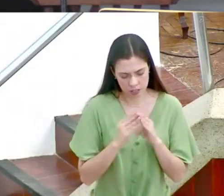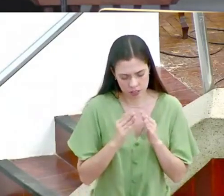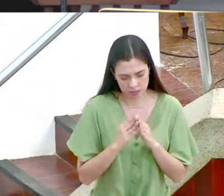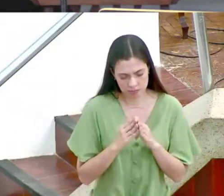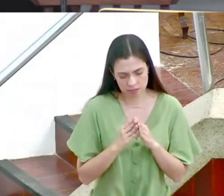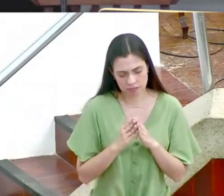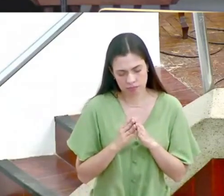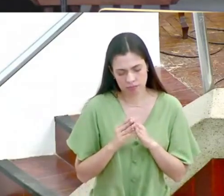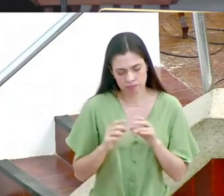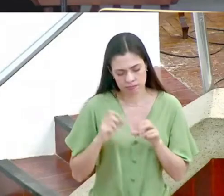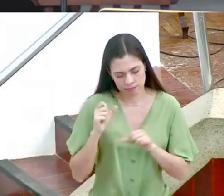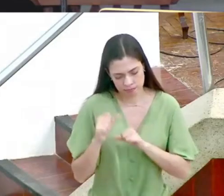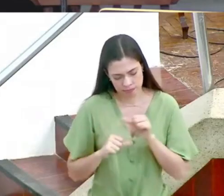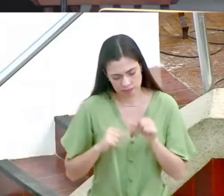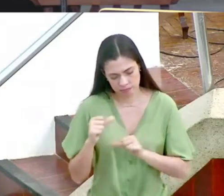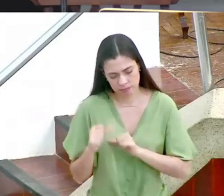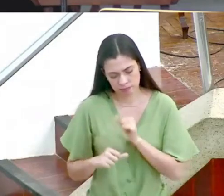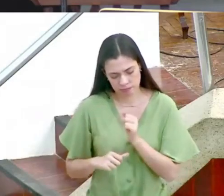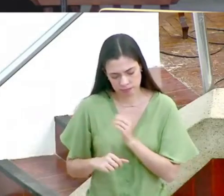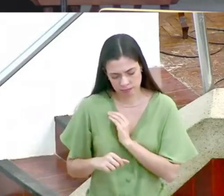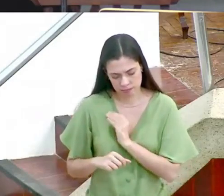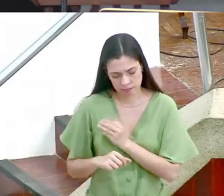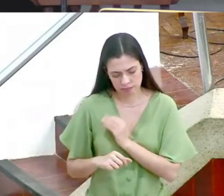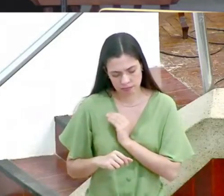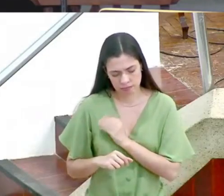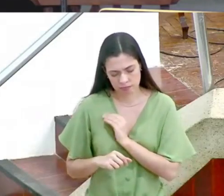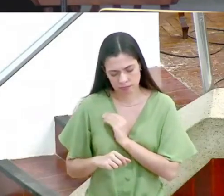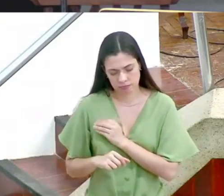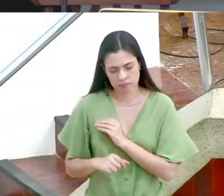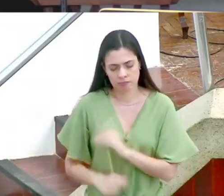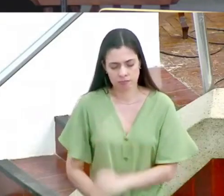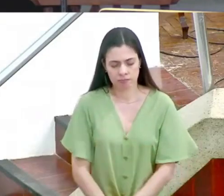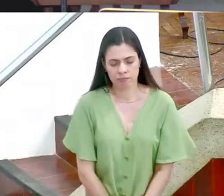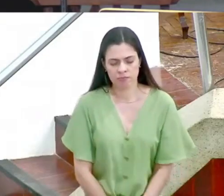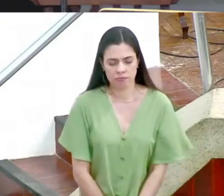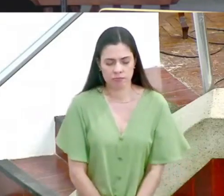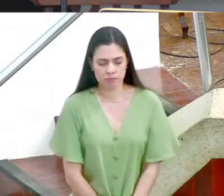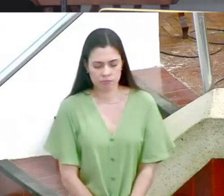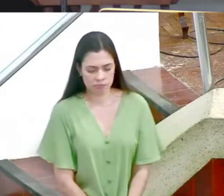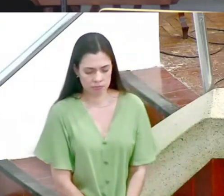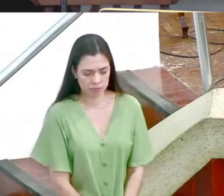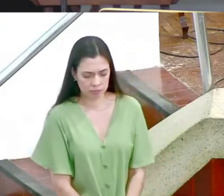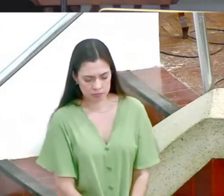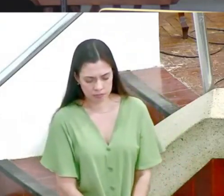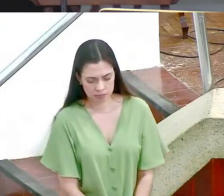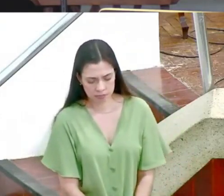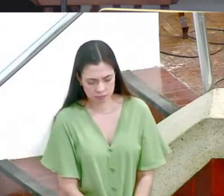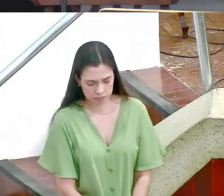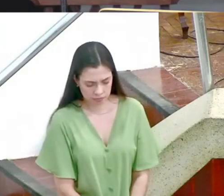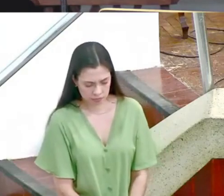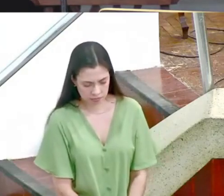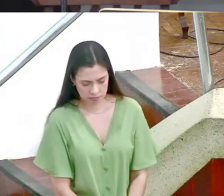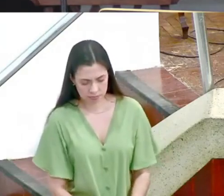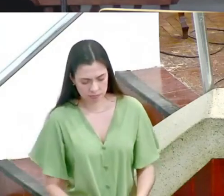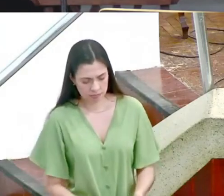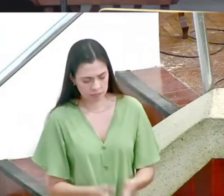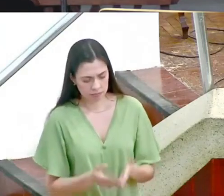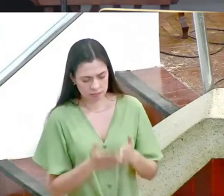quebranta e transforma o nosso coração com essa mensagem tão